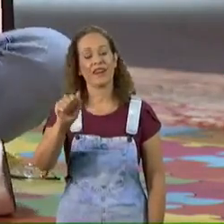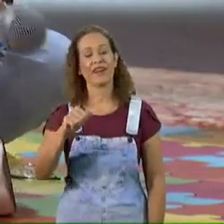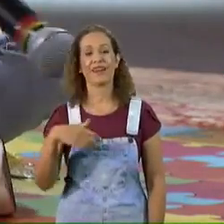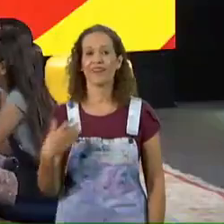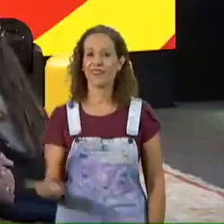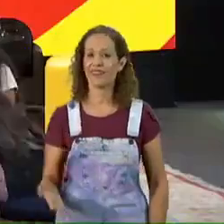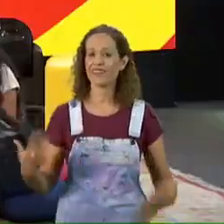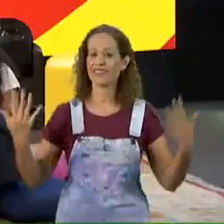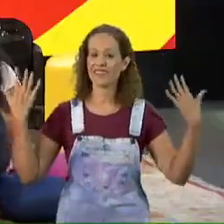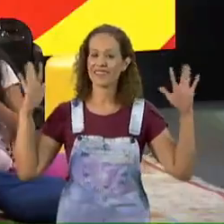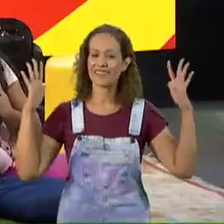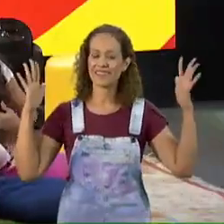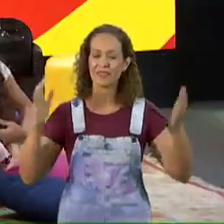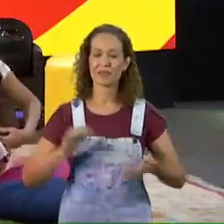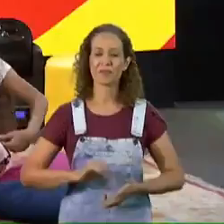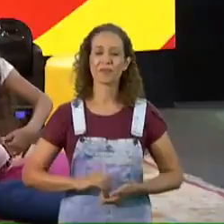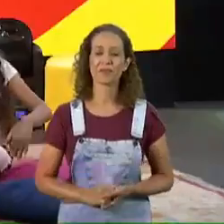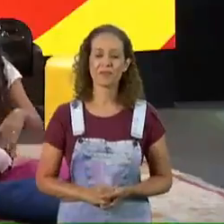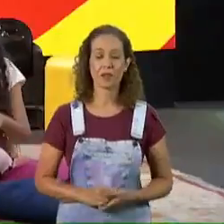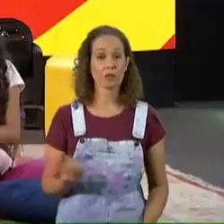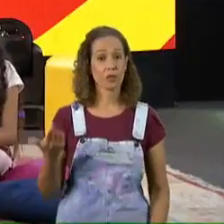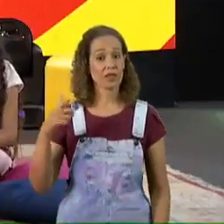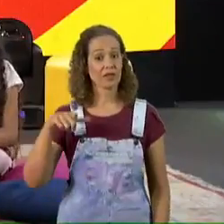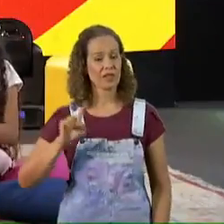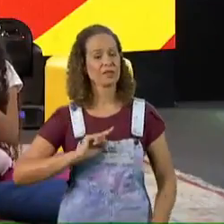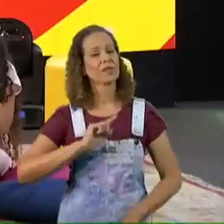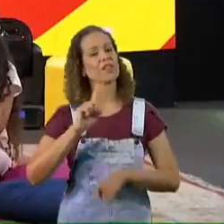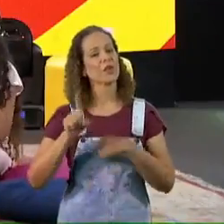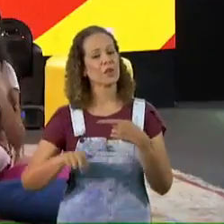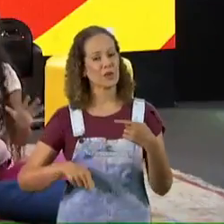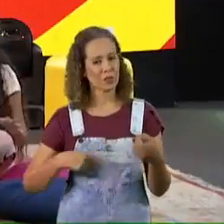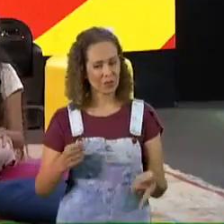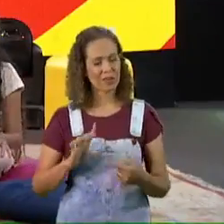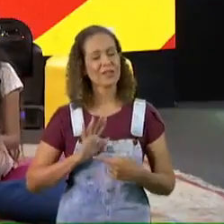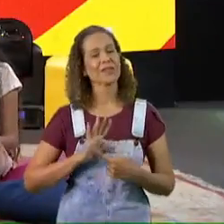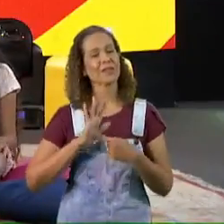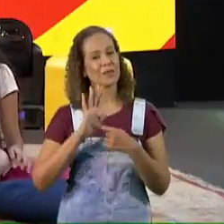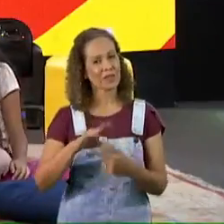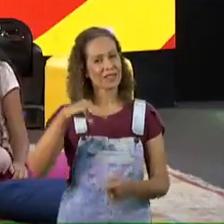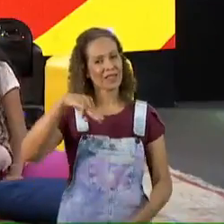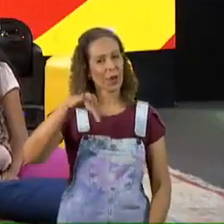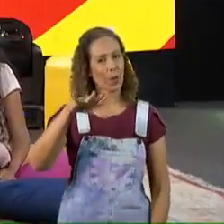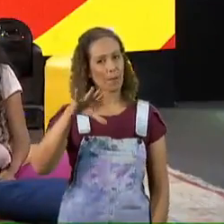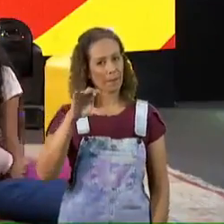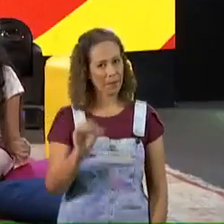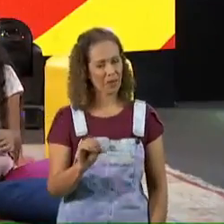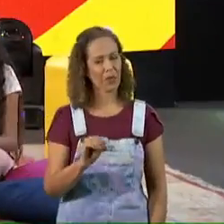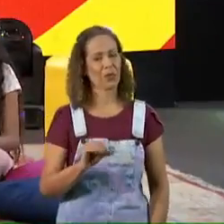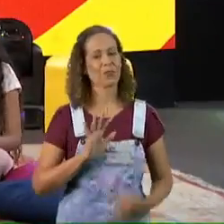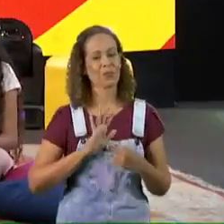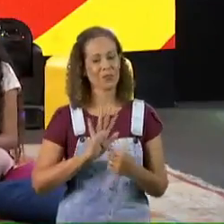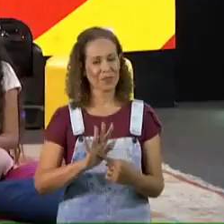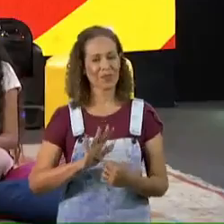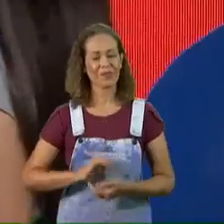Mais uma rodada aqui para depois vocês pagarem micos, viu? Não, não, vai, pega aí.